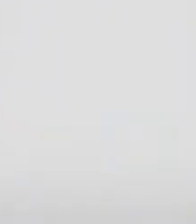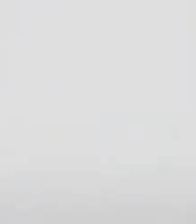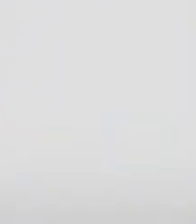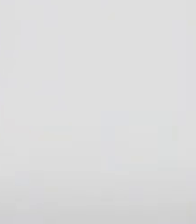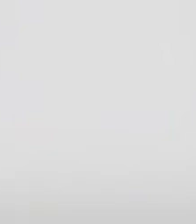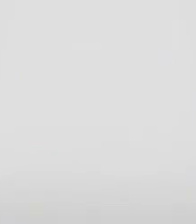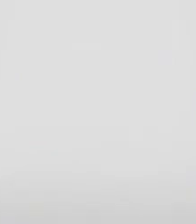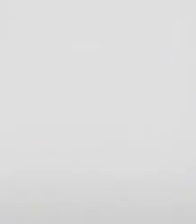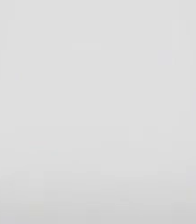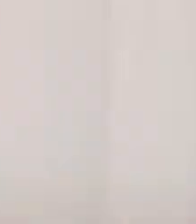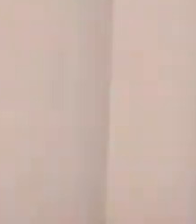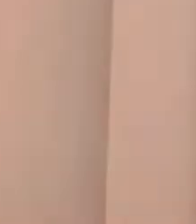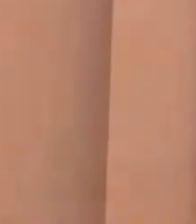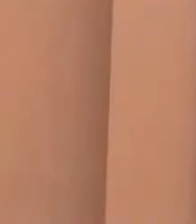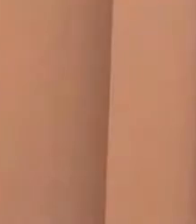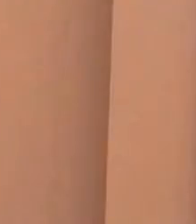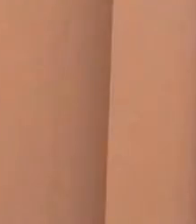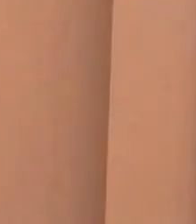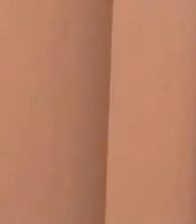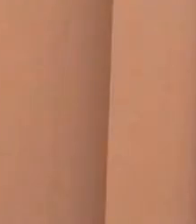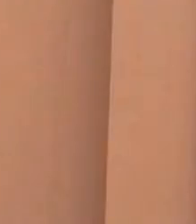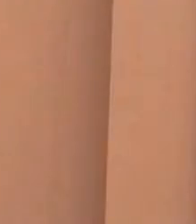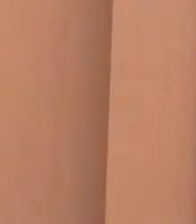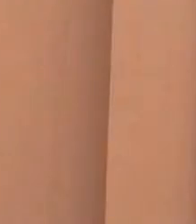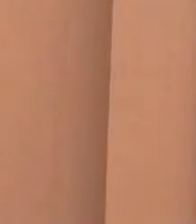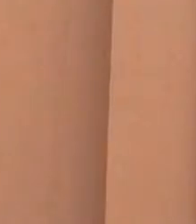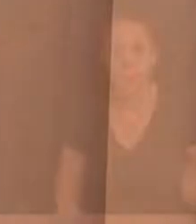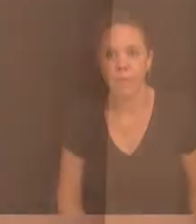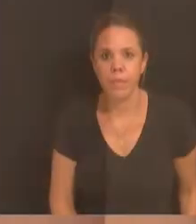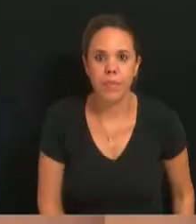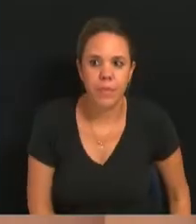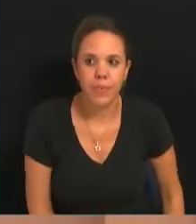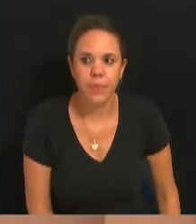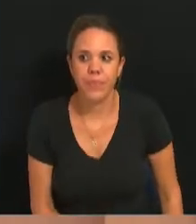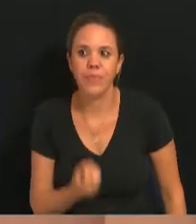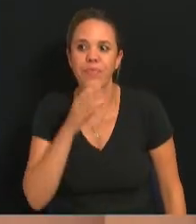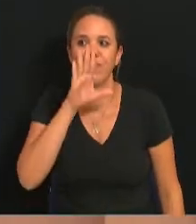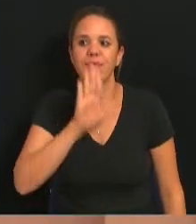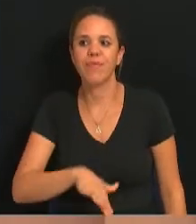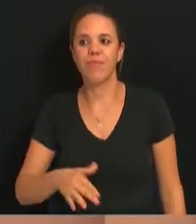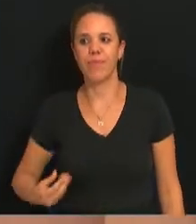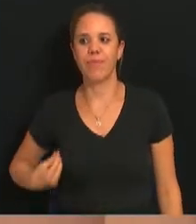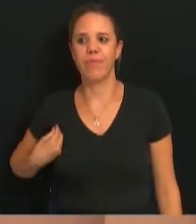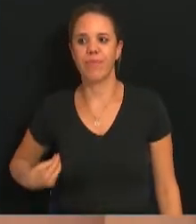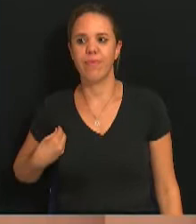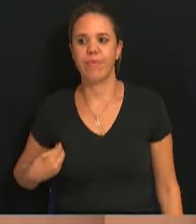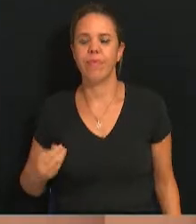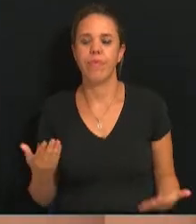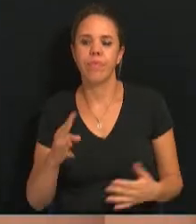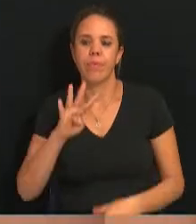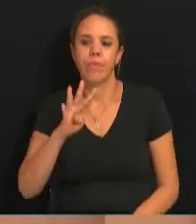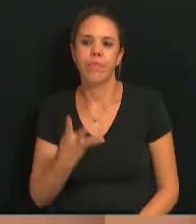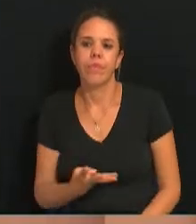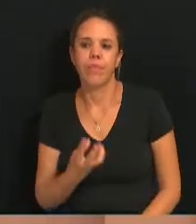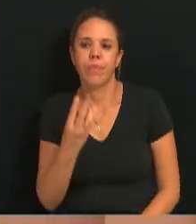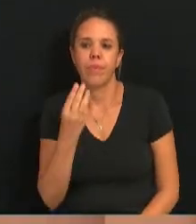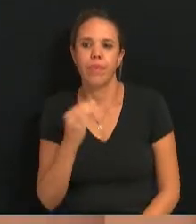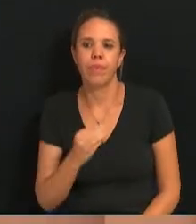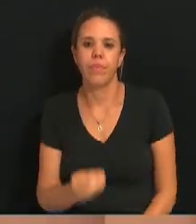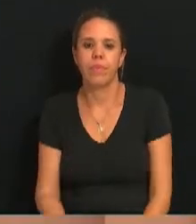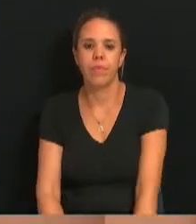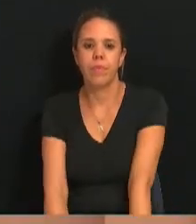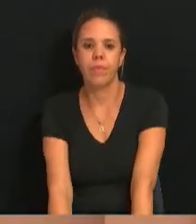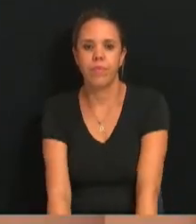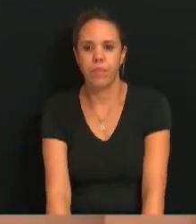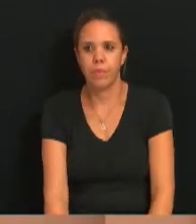TV Câmara, Campinas. Olá, boa tarde. Estamos ao vivo agora, 4h03, e a